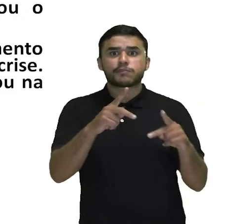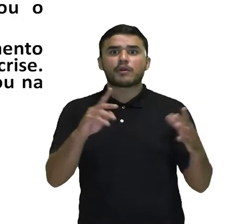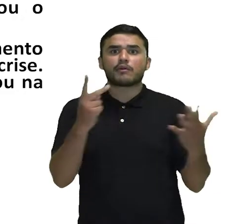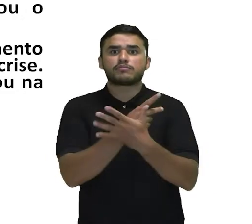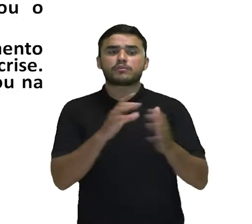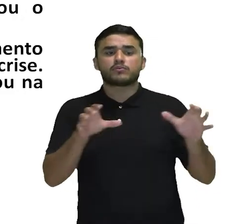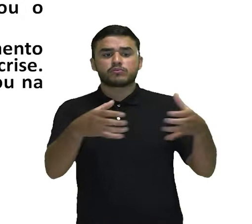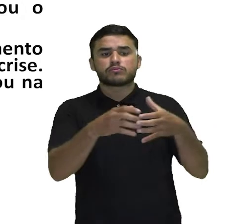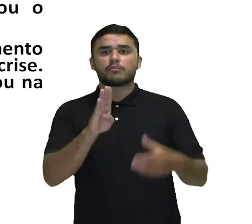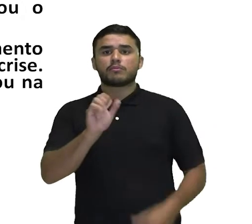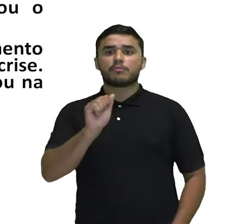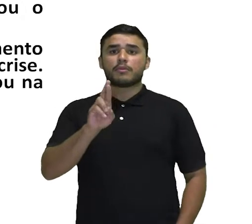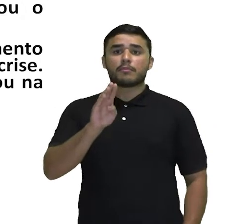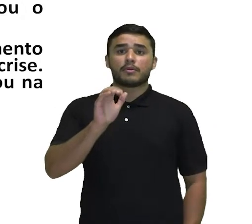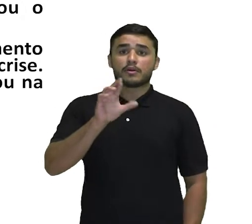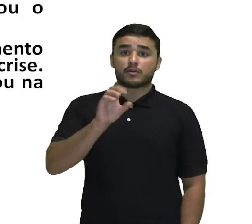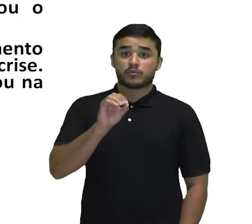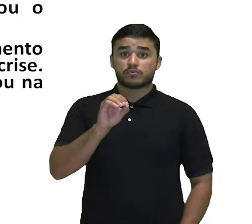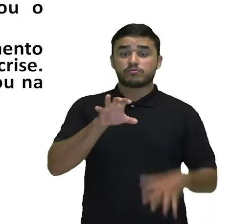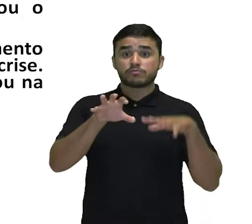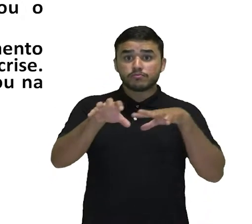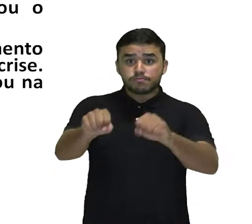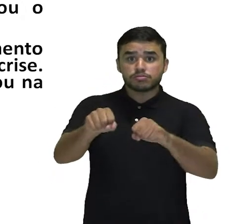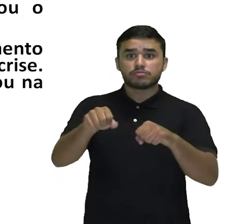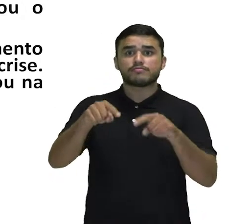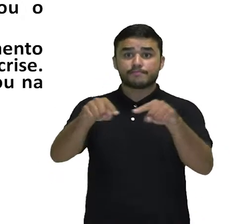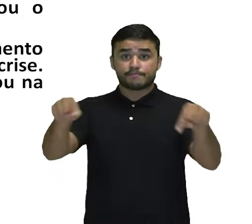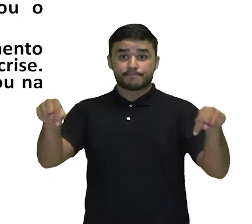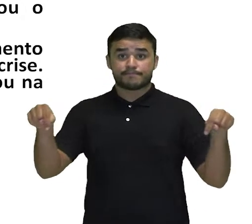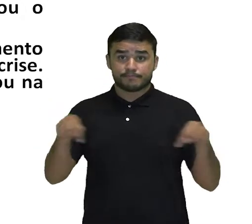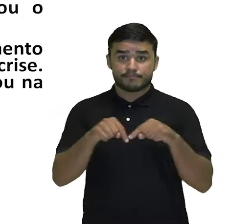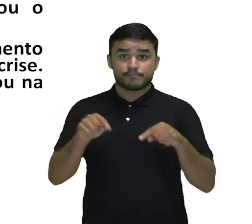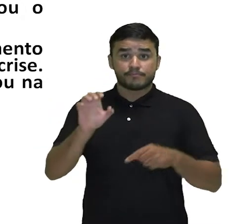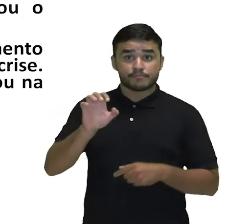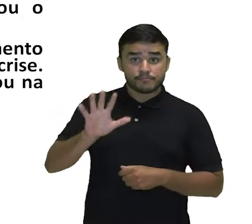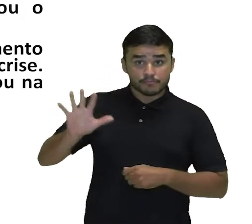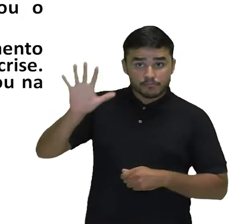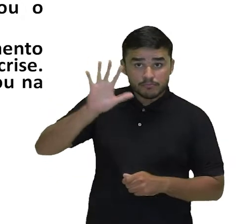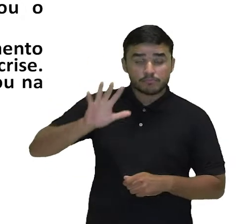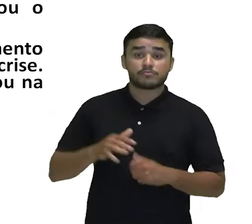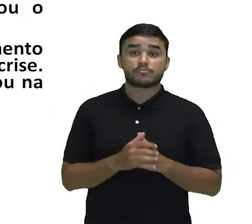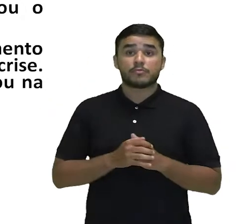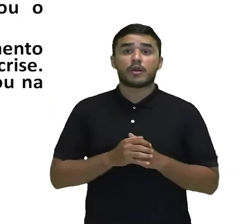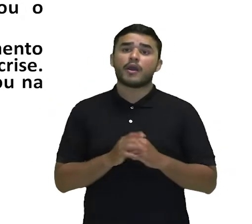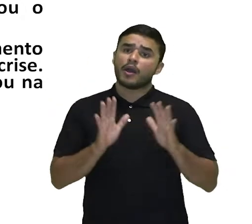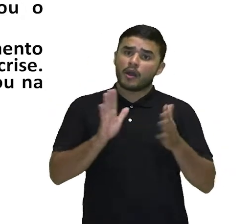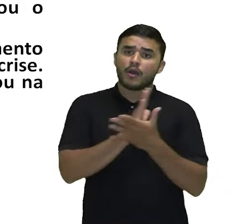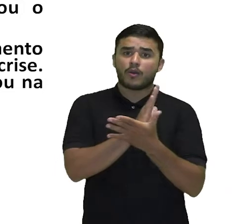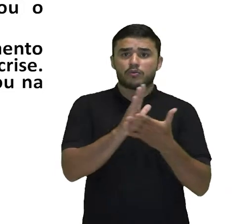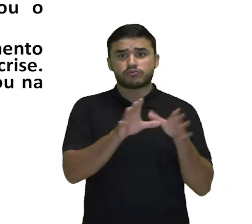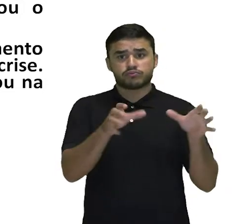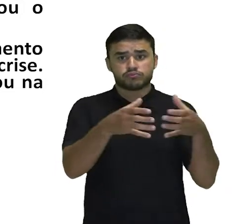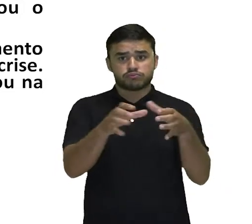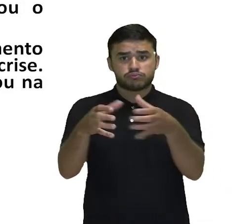da Europa. Só que o que aconteceu? Esses povos que vão realmente invadir, esses povos que